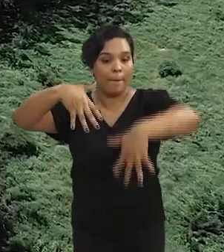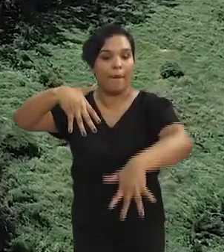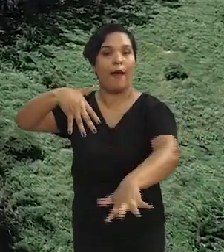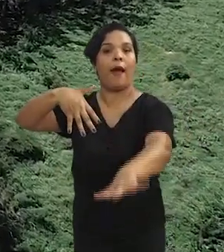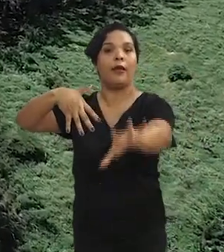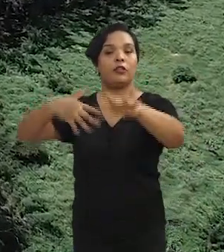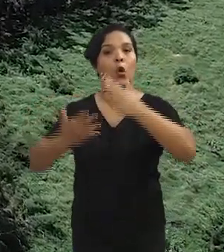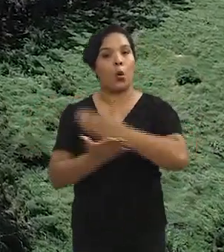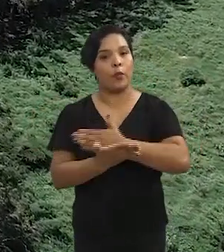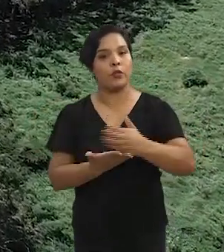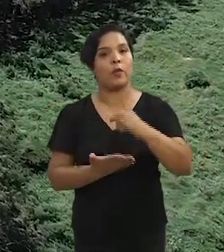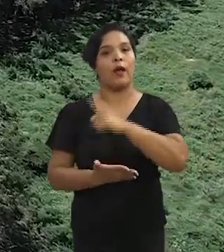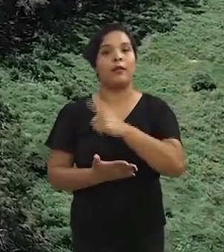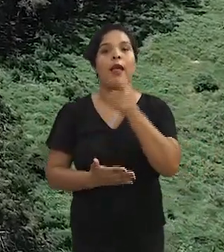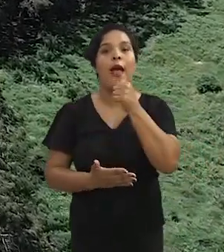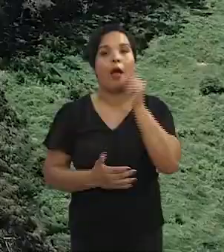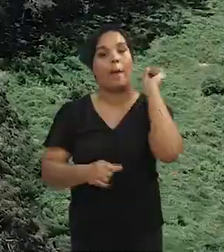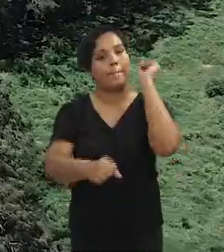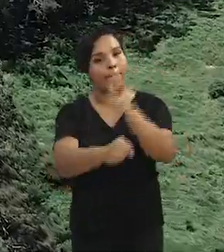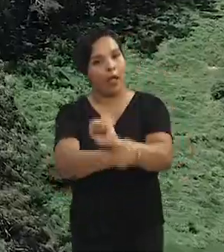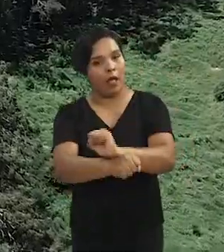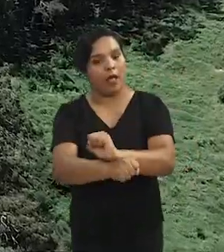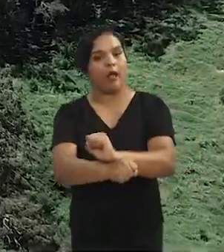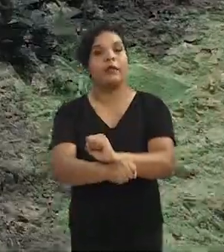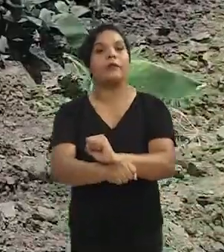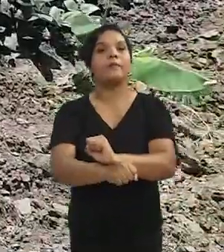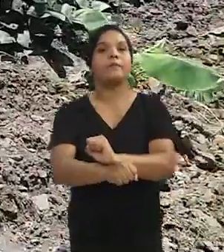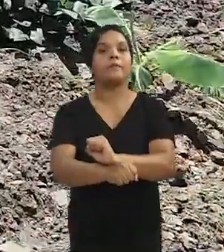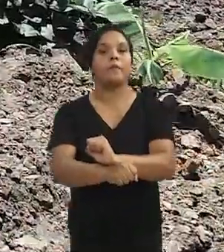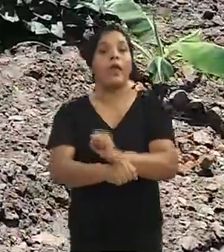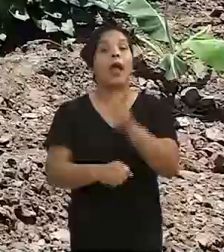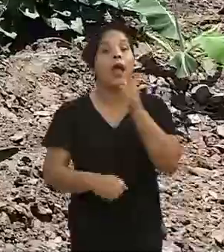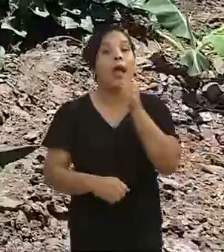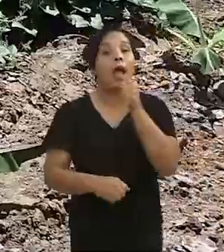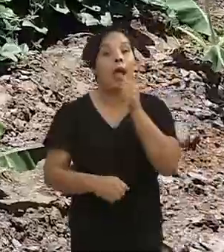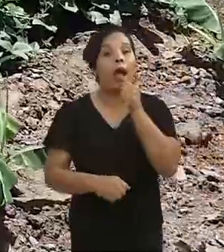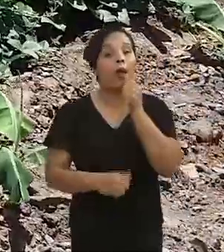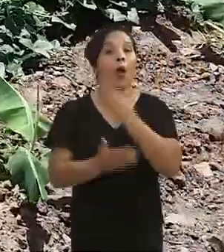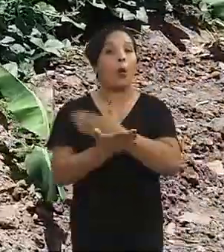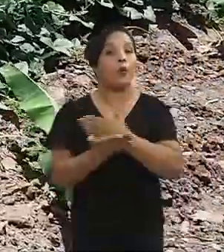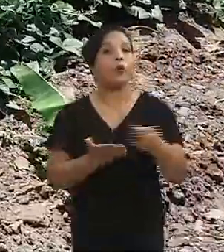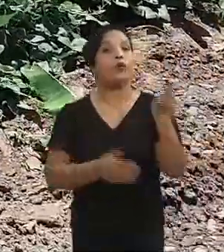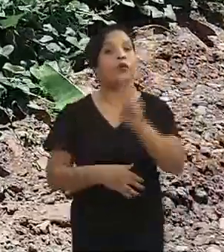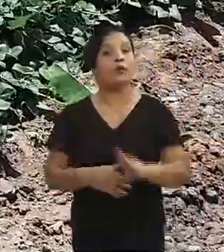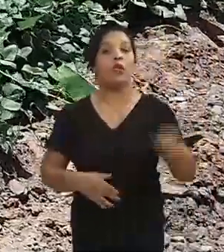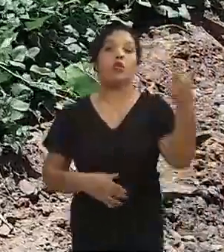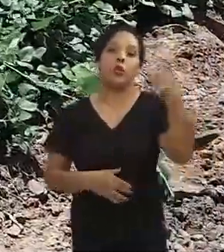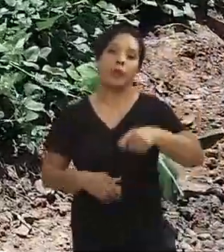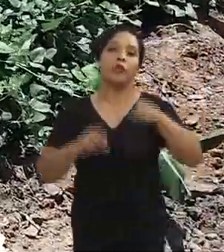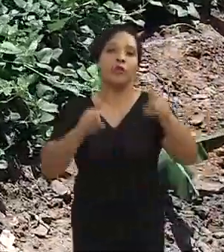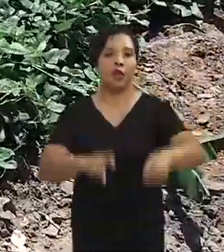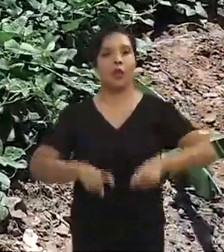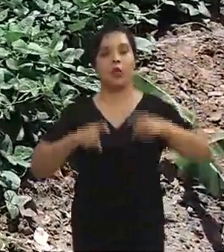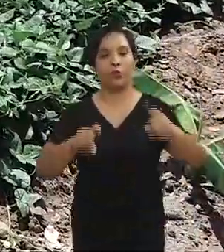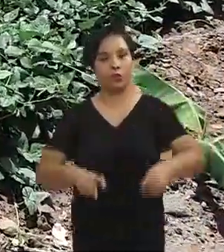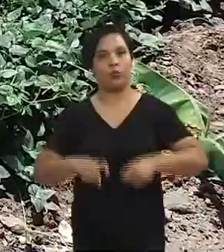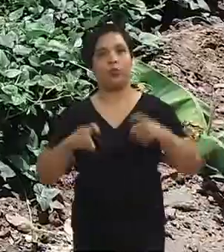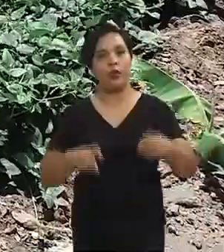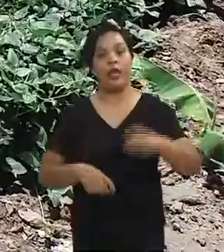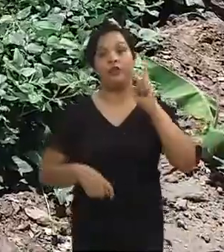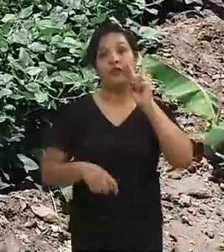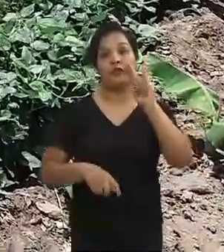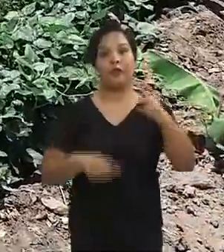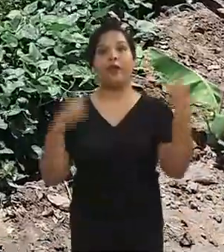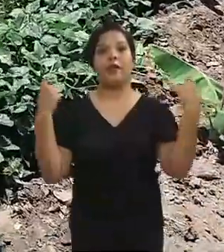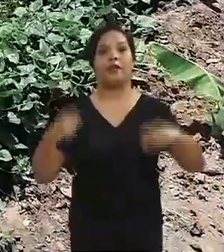voltou novamente a ter água armazenada e essa água passou a ser utilizada novamente na agricultura. A